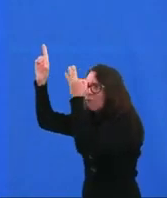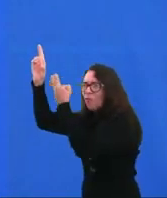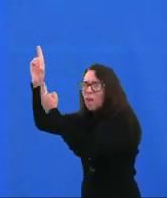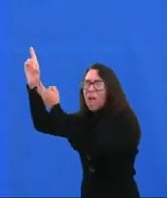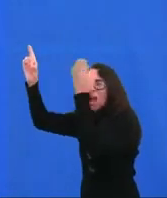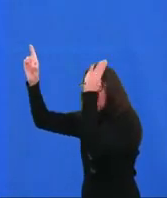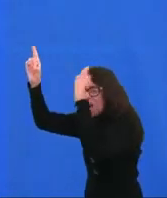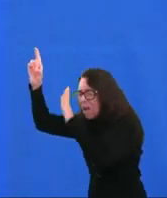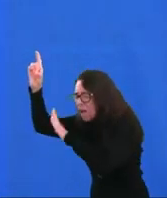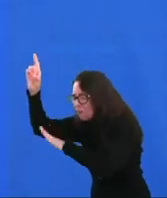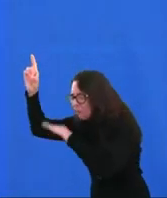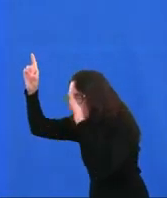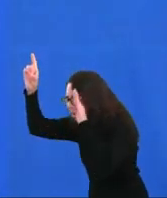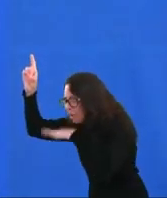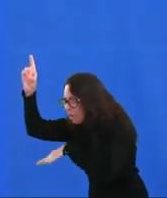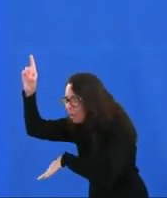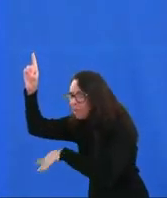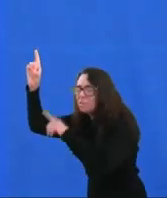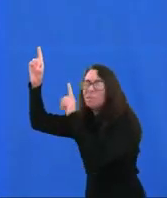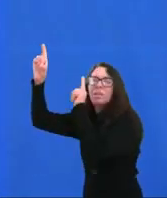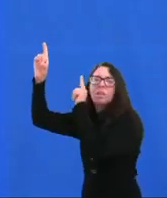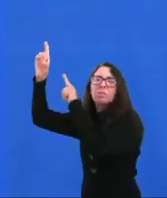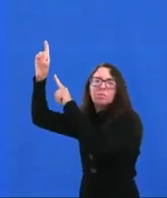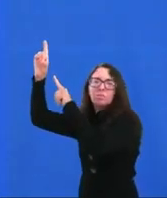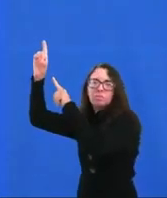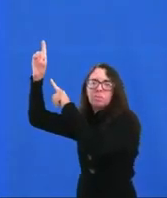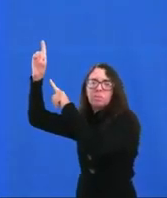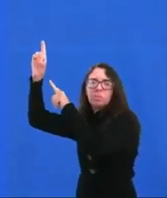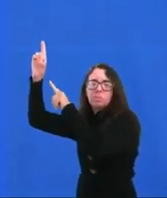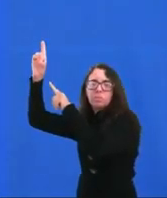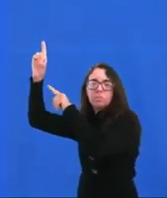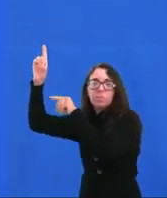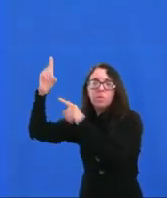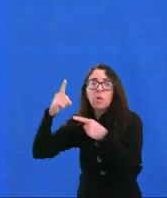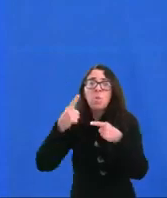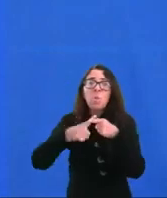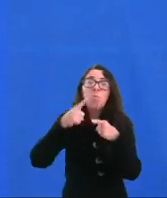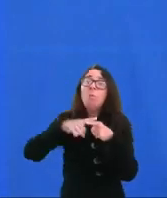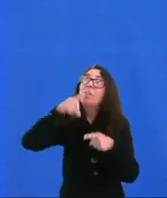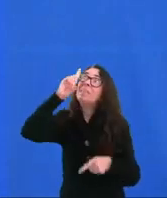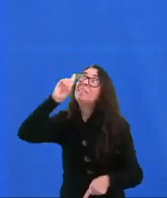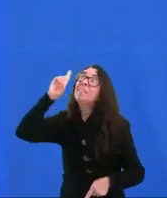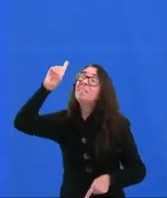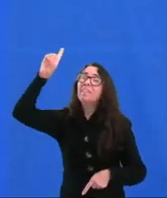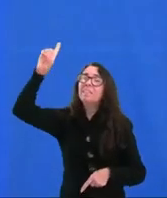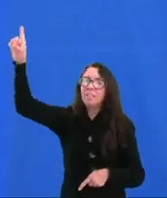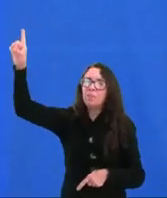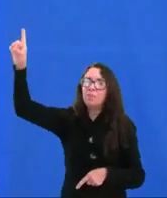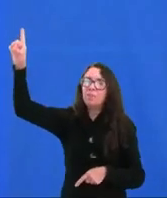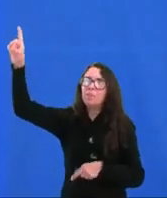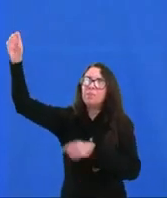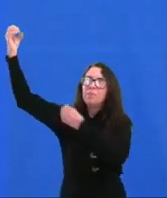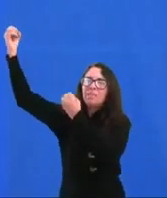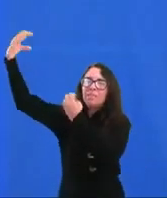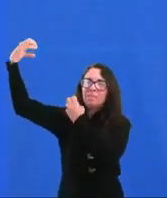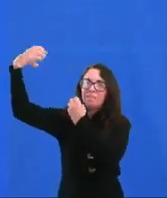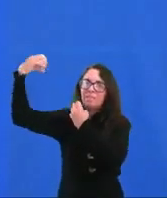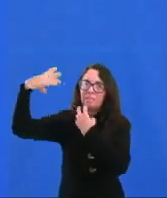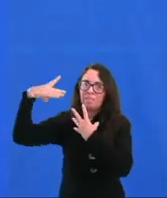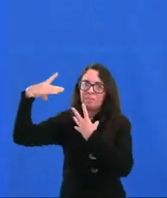Ser é mais importante que fazer. Devemos fazer sendo, amados. Nós devemos